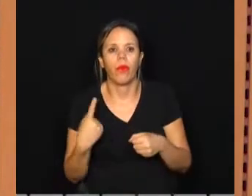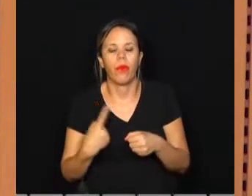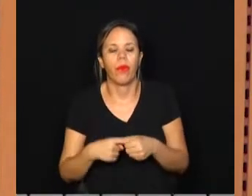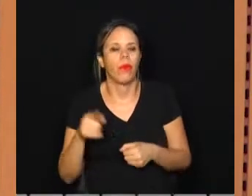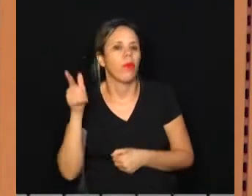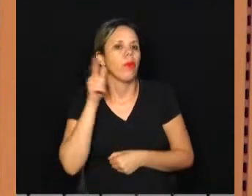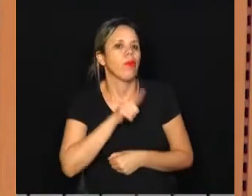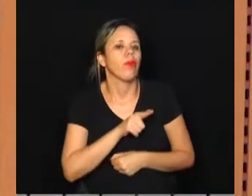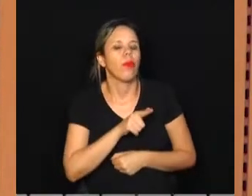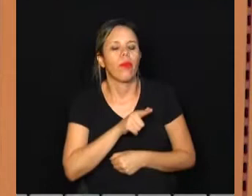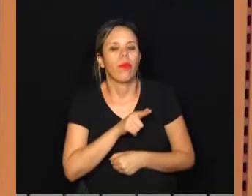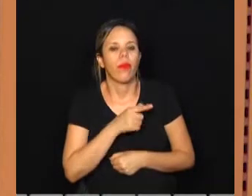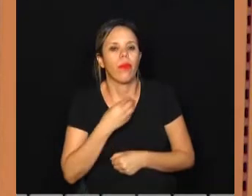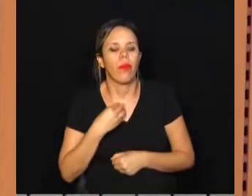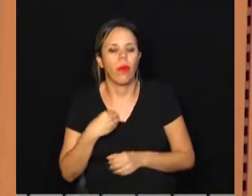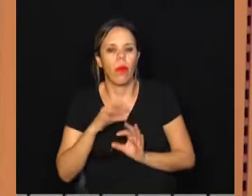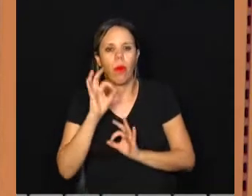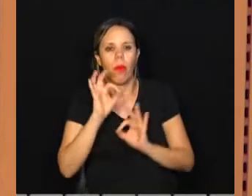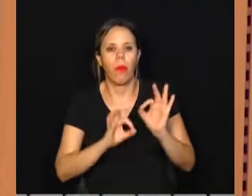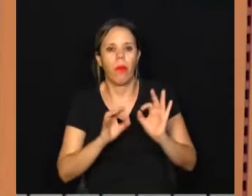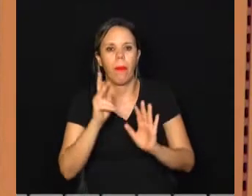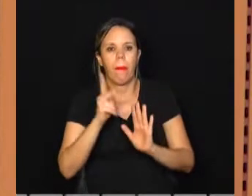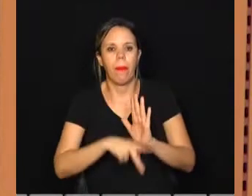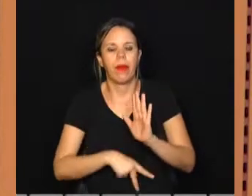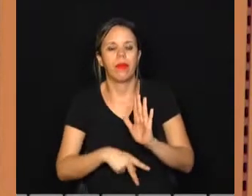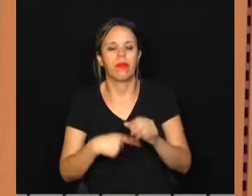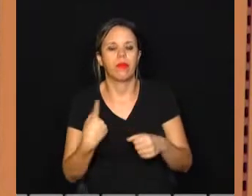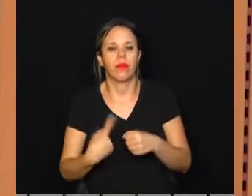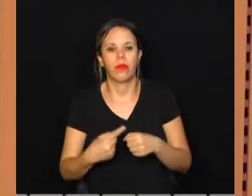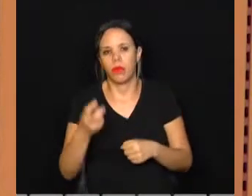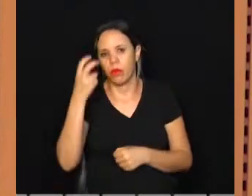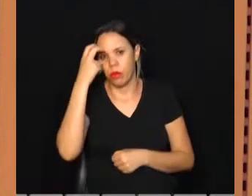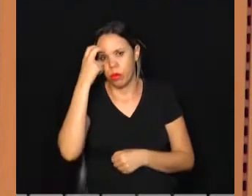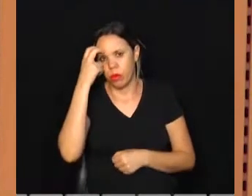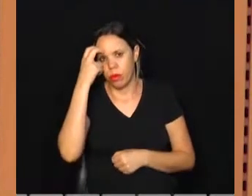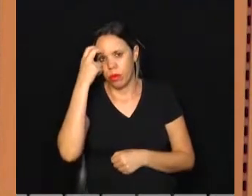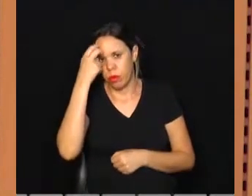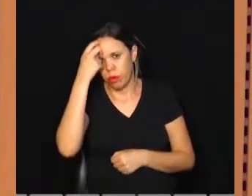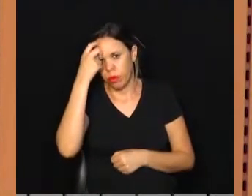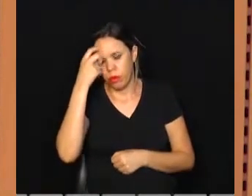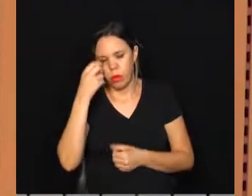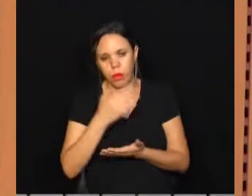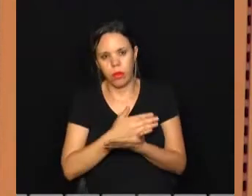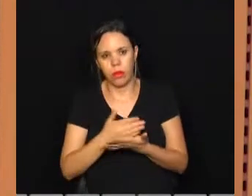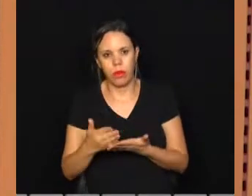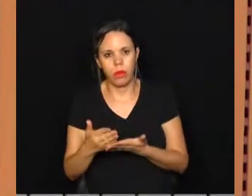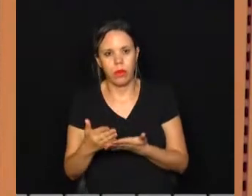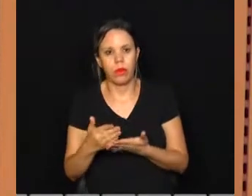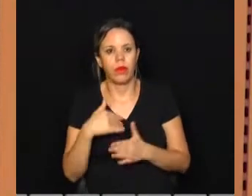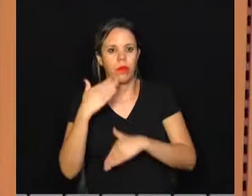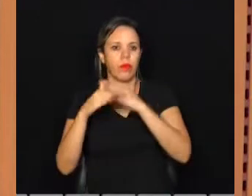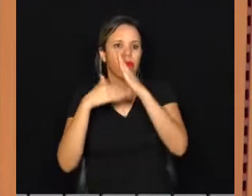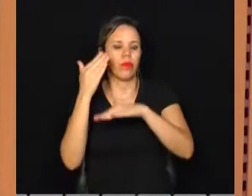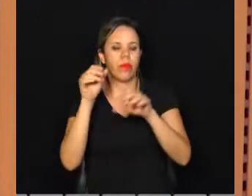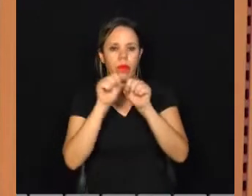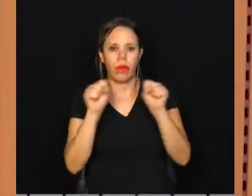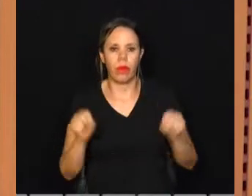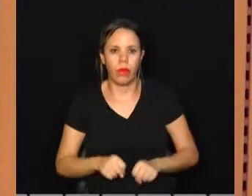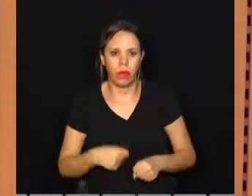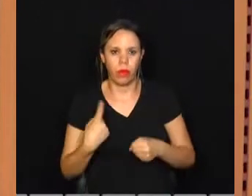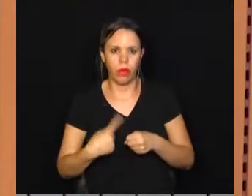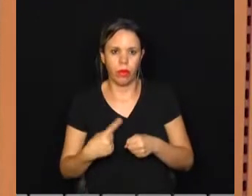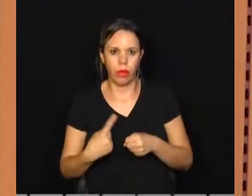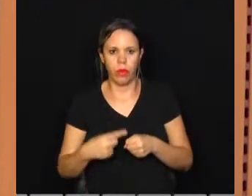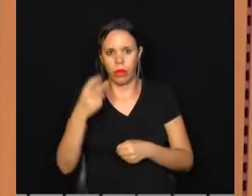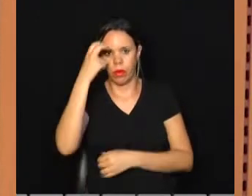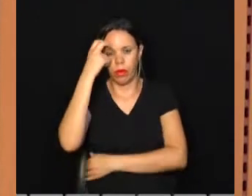conquista de um plano municipal de cultura e o início de uma construção de um sistema municipal de